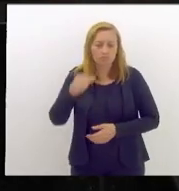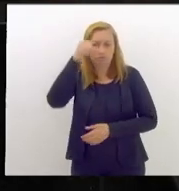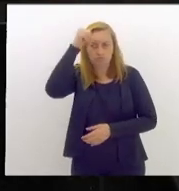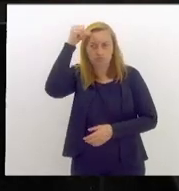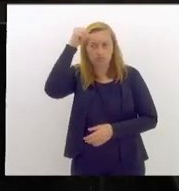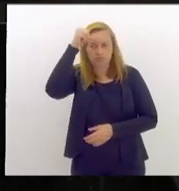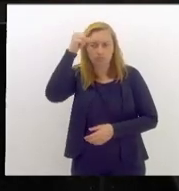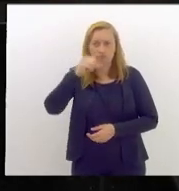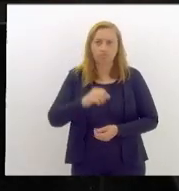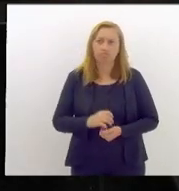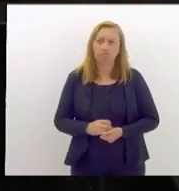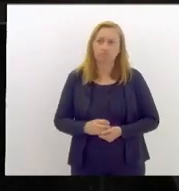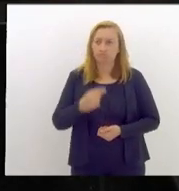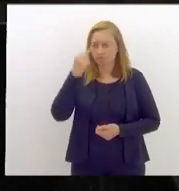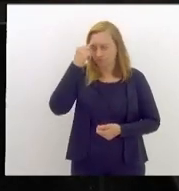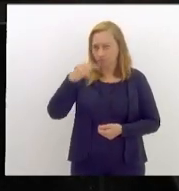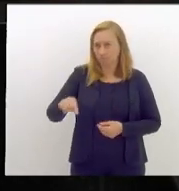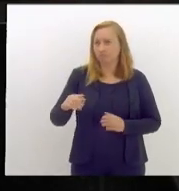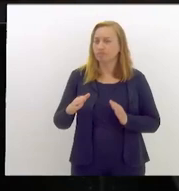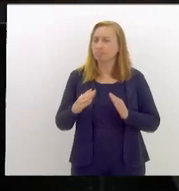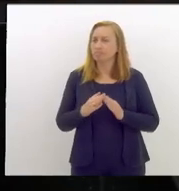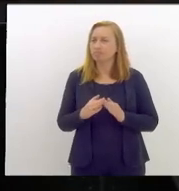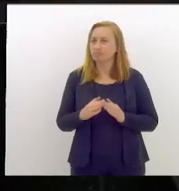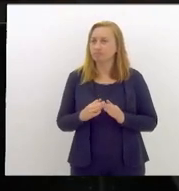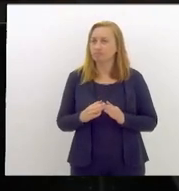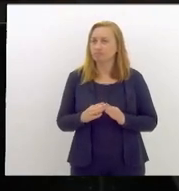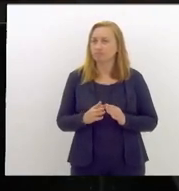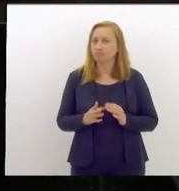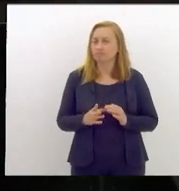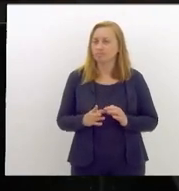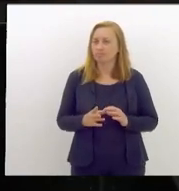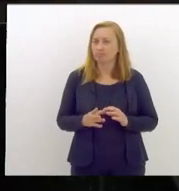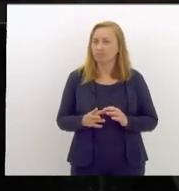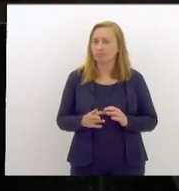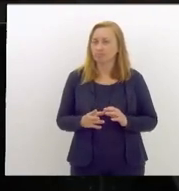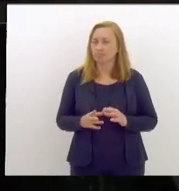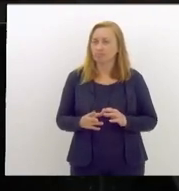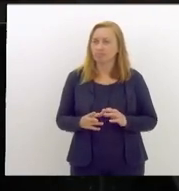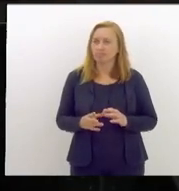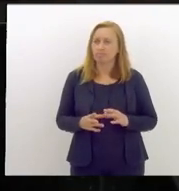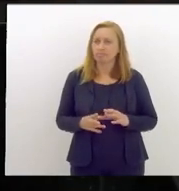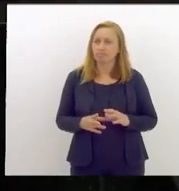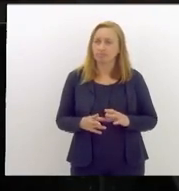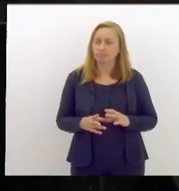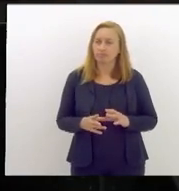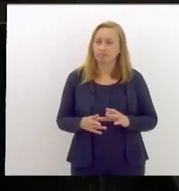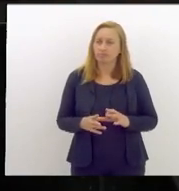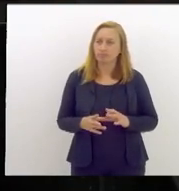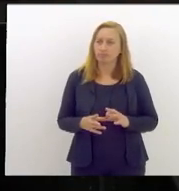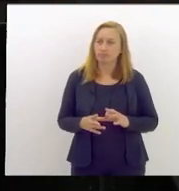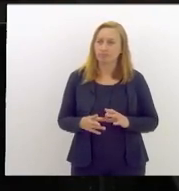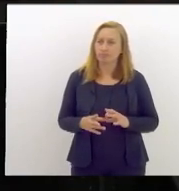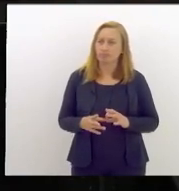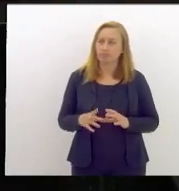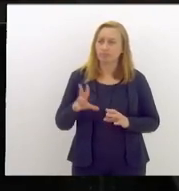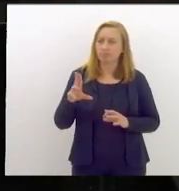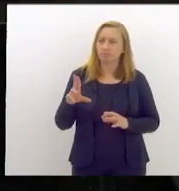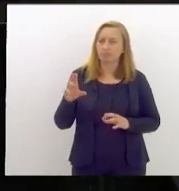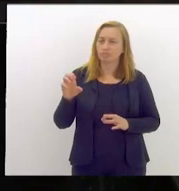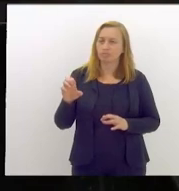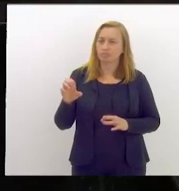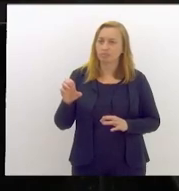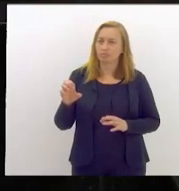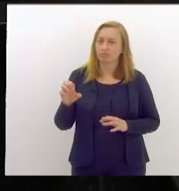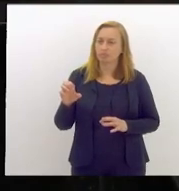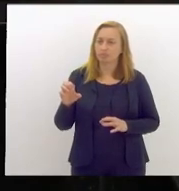Castro mandou para essa casa a extinção da uezo e